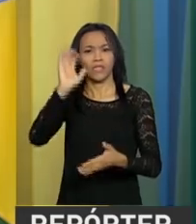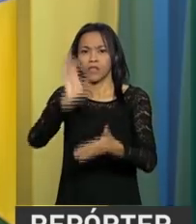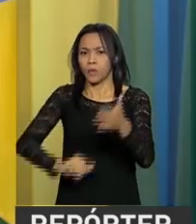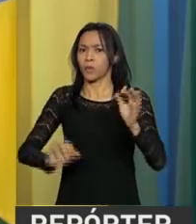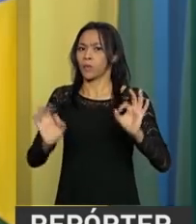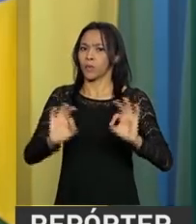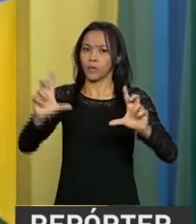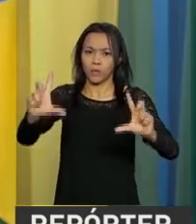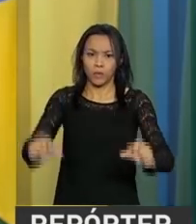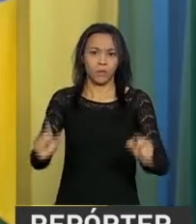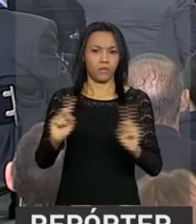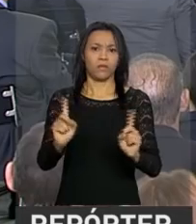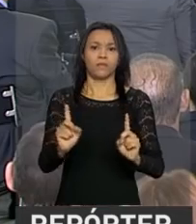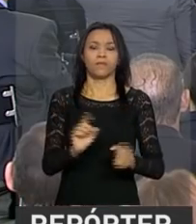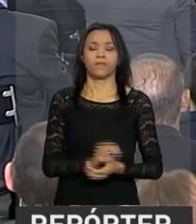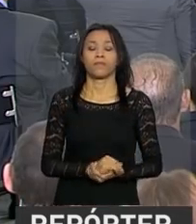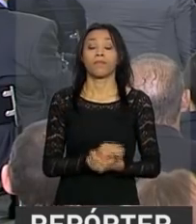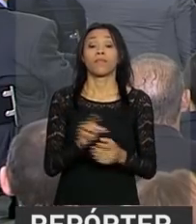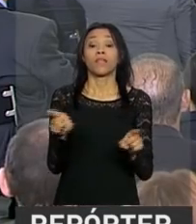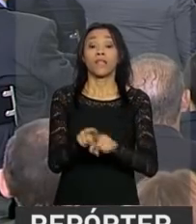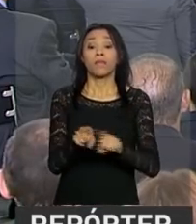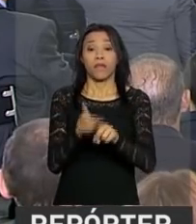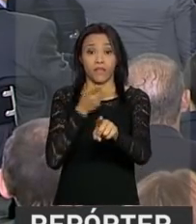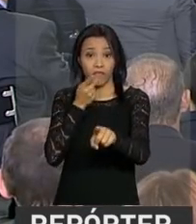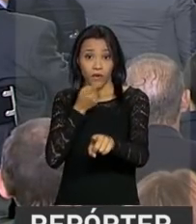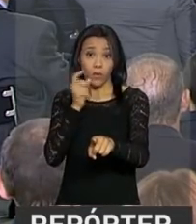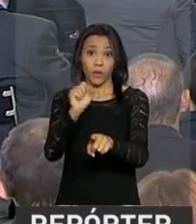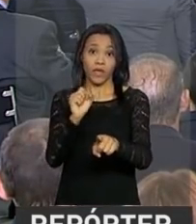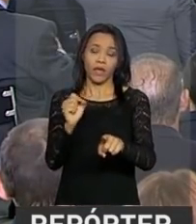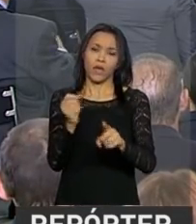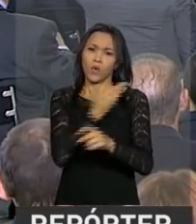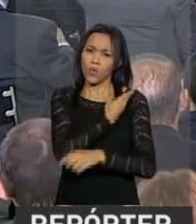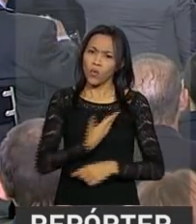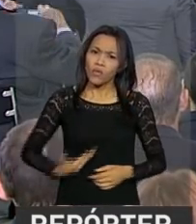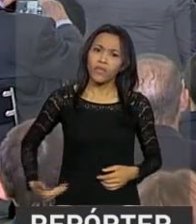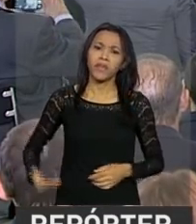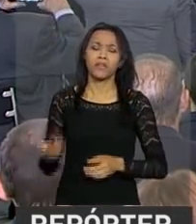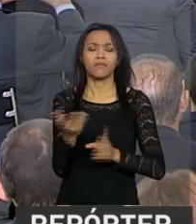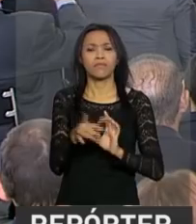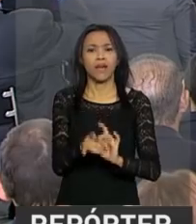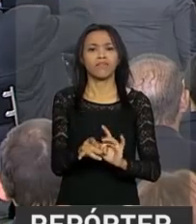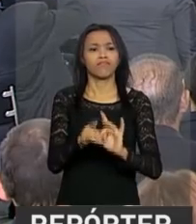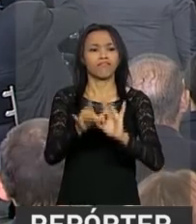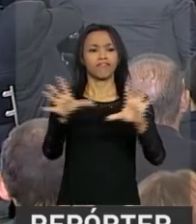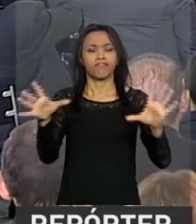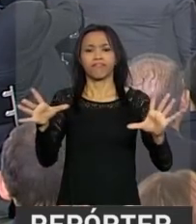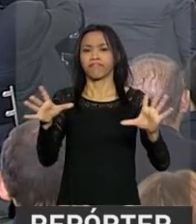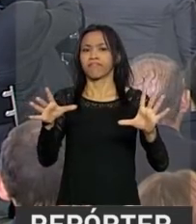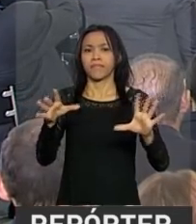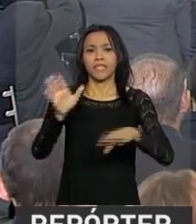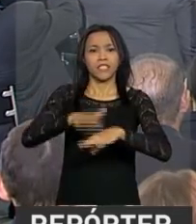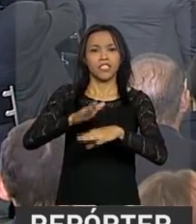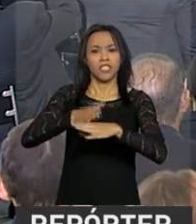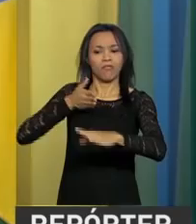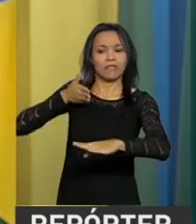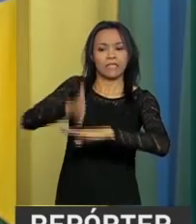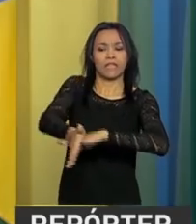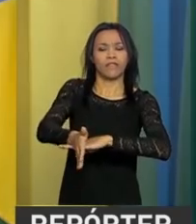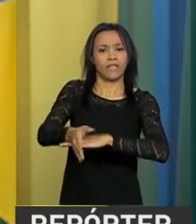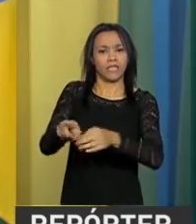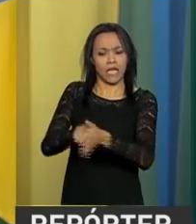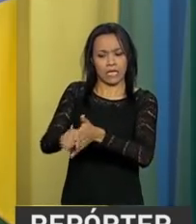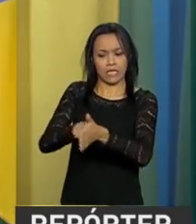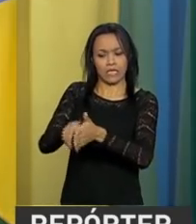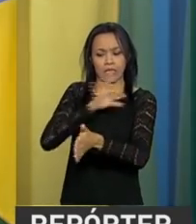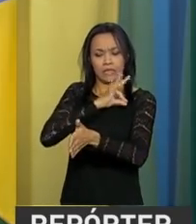O presidente Michel Temer também reiterou a disposição do governo de não interferir nas investigações da Operação Lava Jato. Não